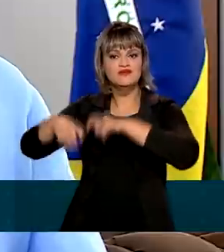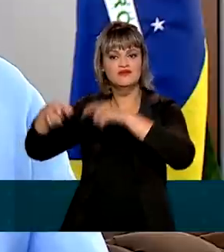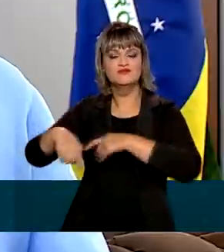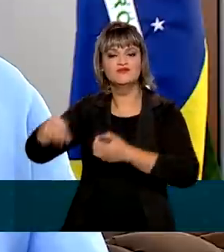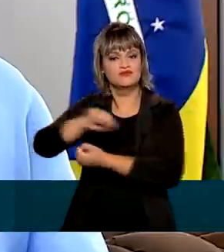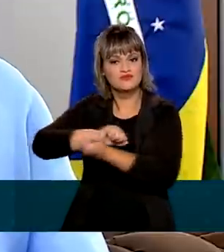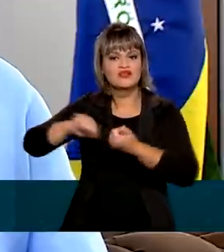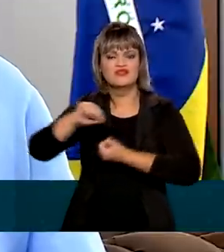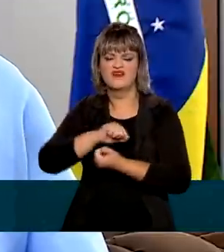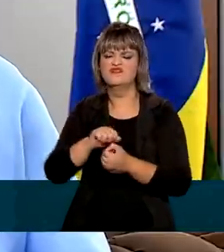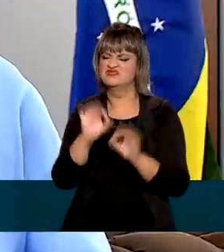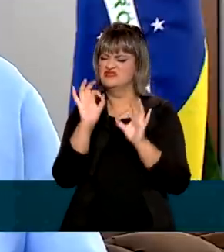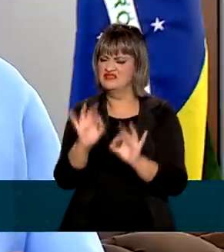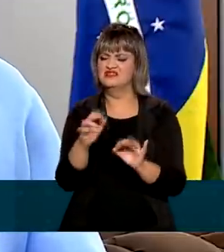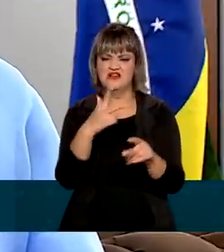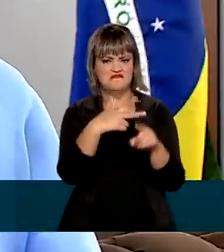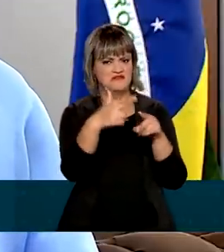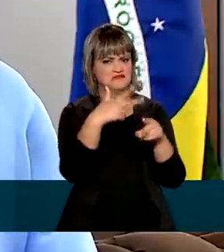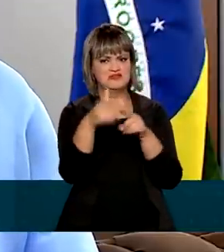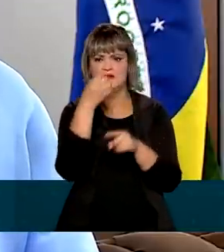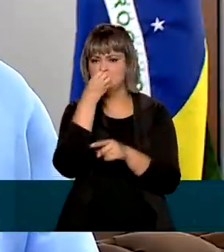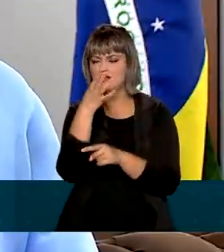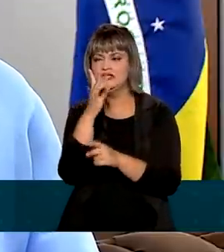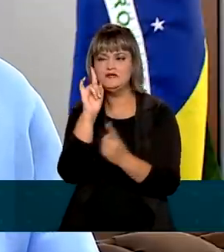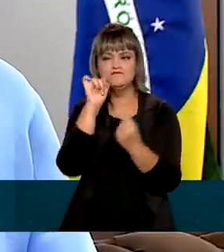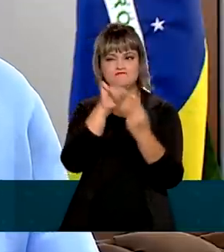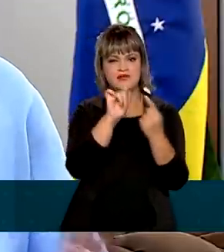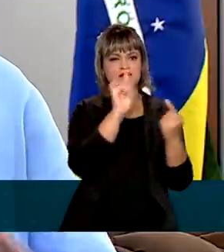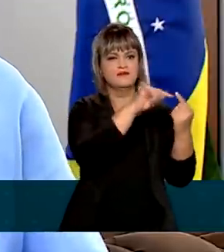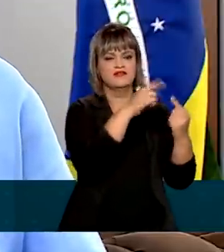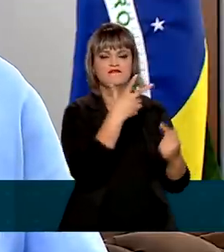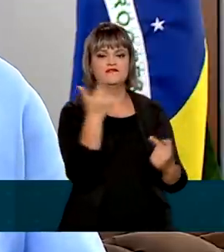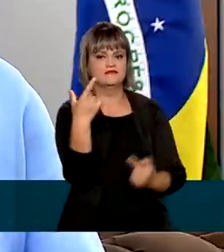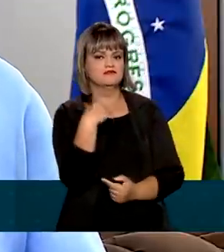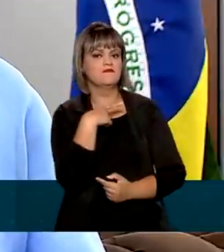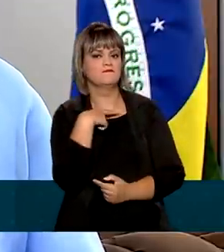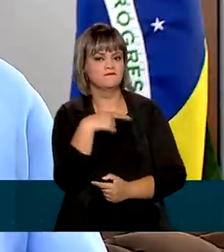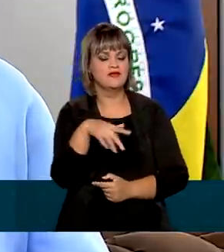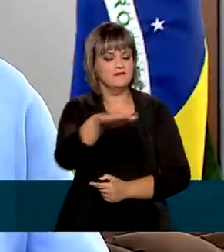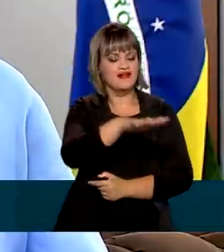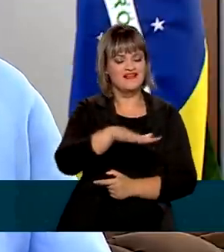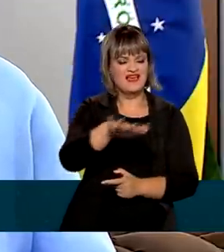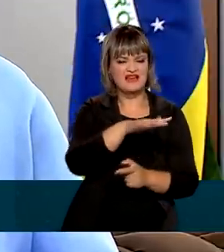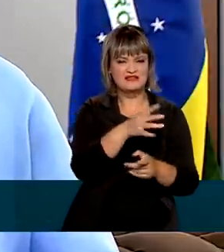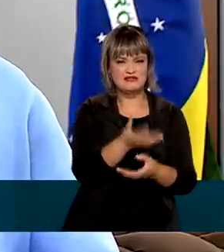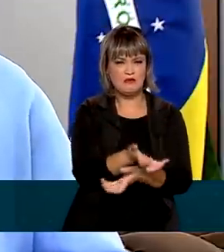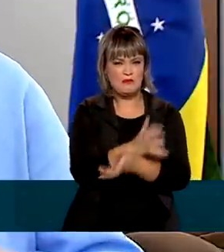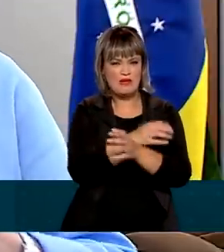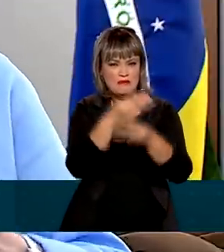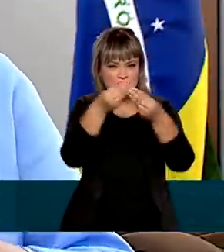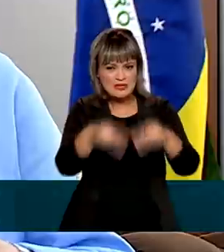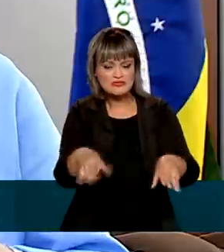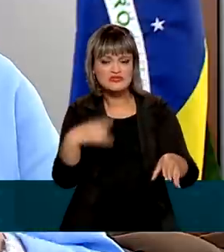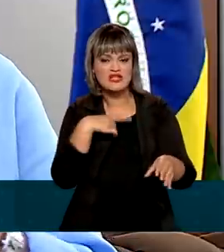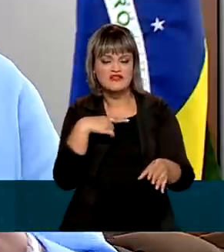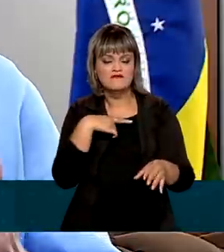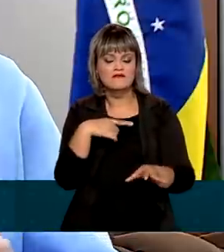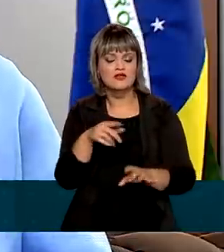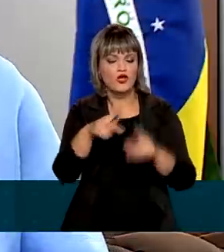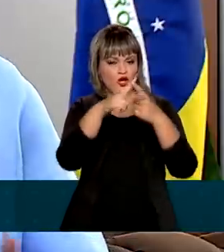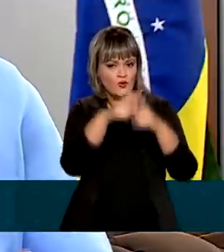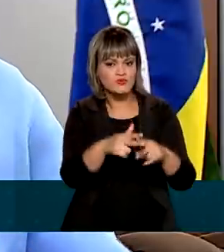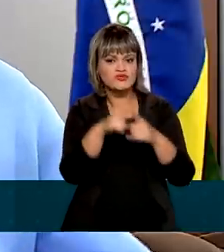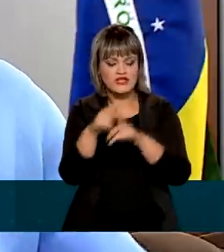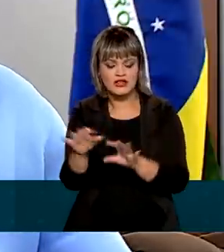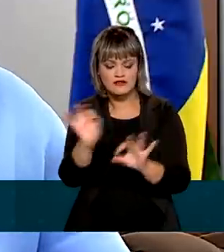ele será um sucesso e tem metas em muito ansiosas de colocar áreas degradadas em torno aí de